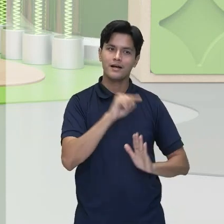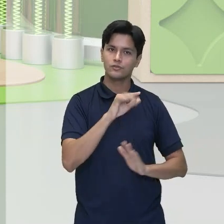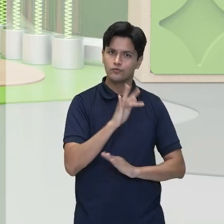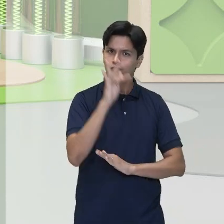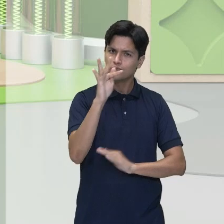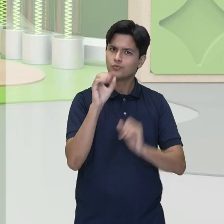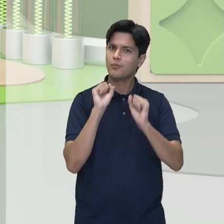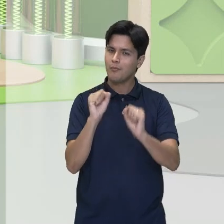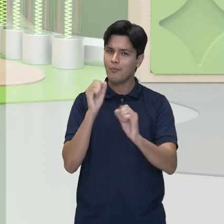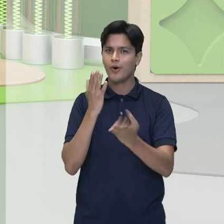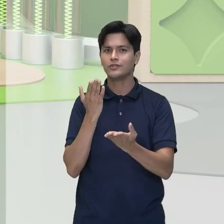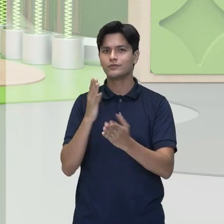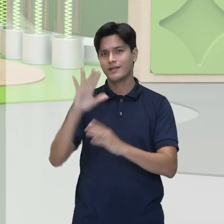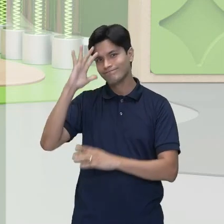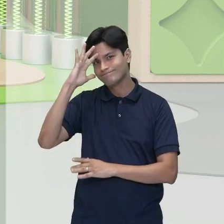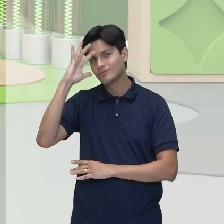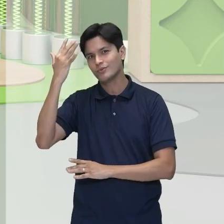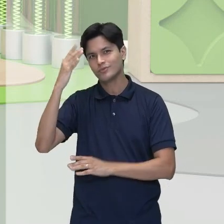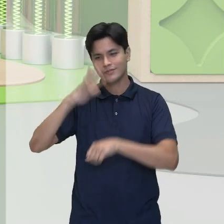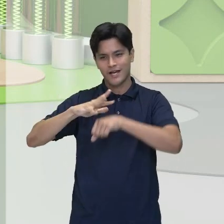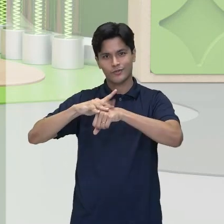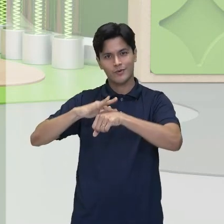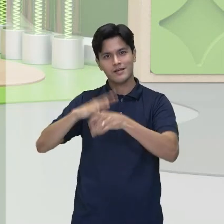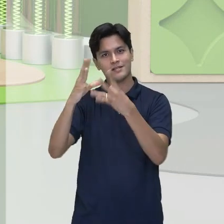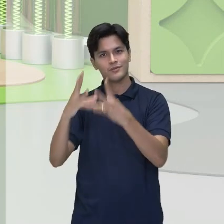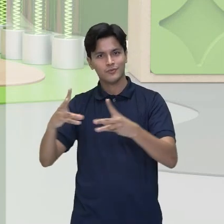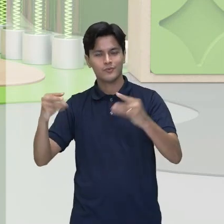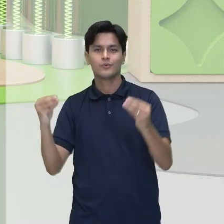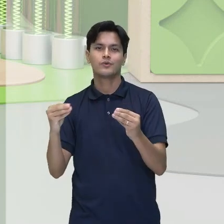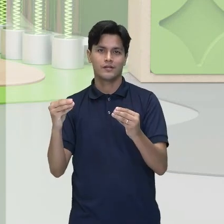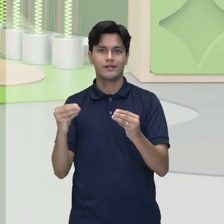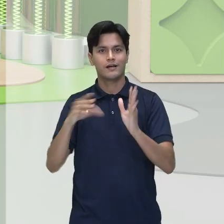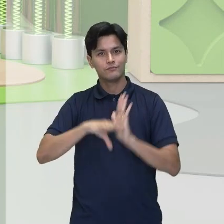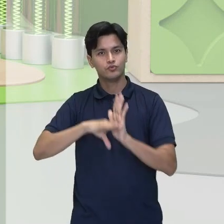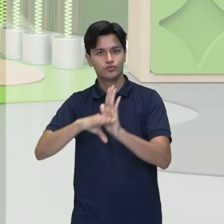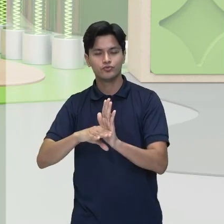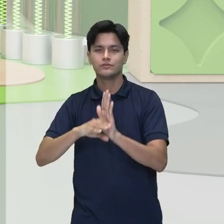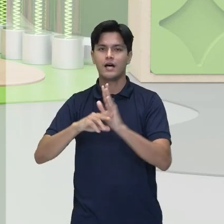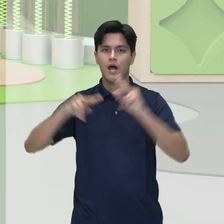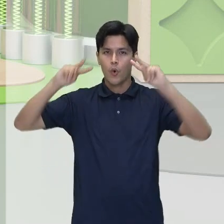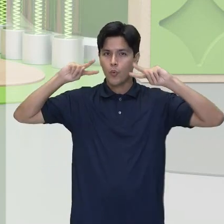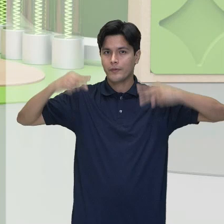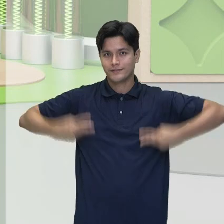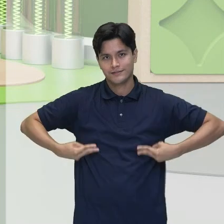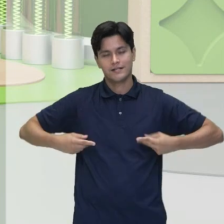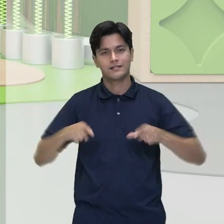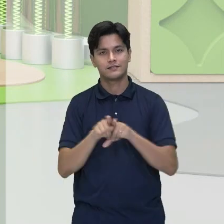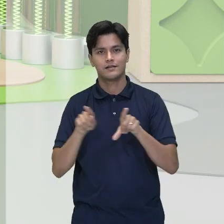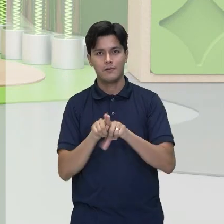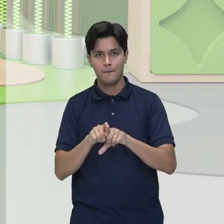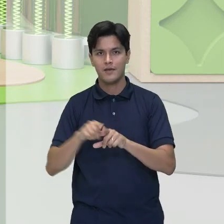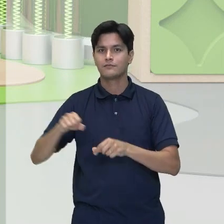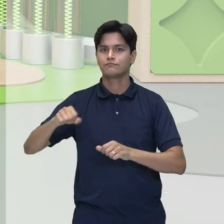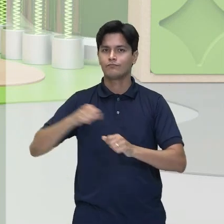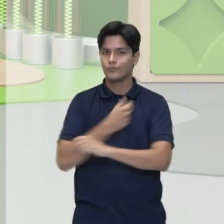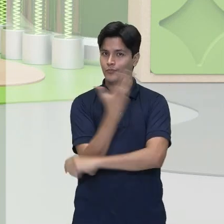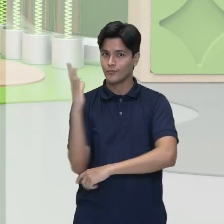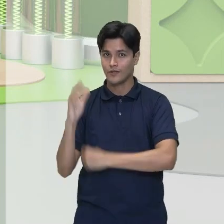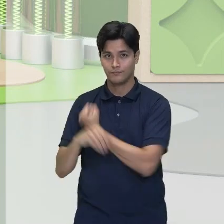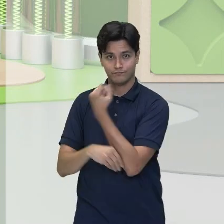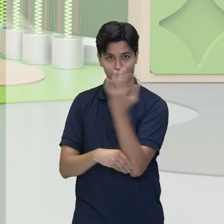problemas, para a humanidade e até mesmo para o meio ambiente. Então, se a gente conhece ainda tão pouco, sobre